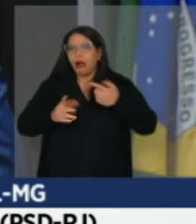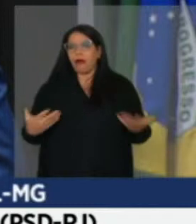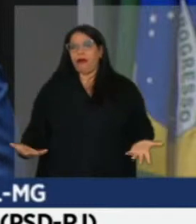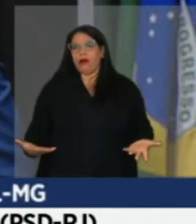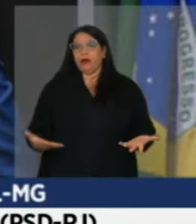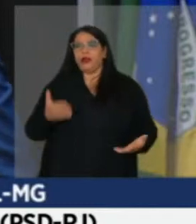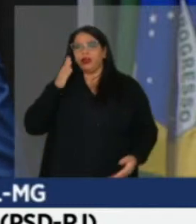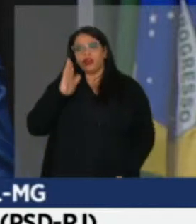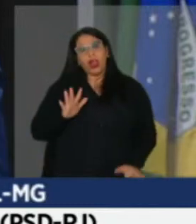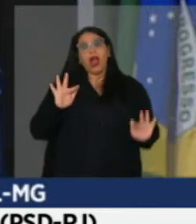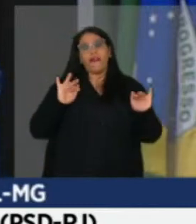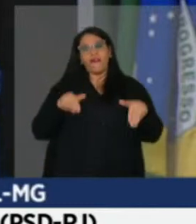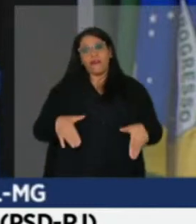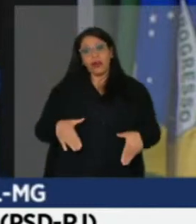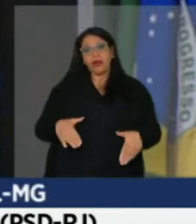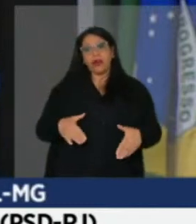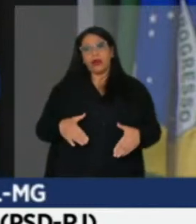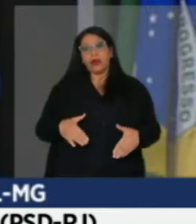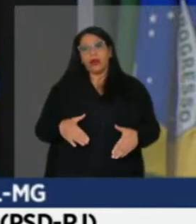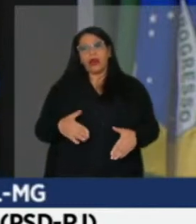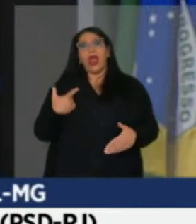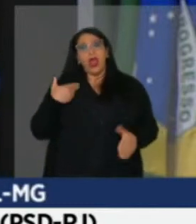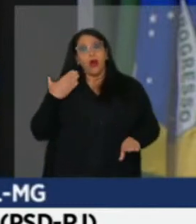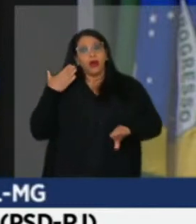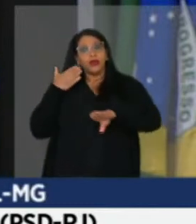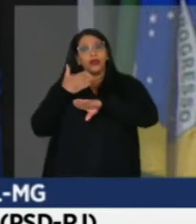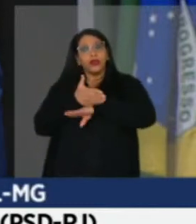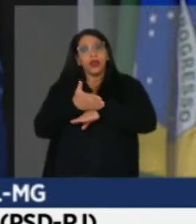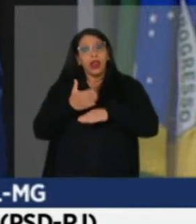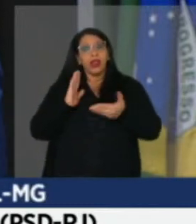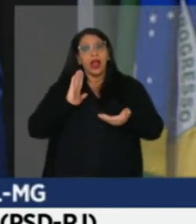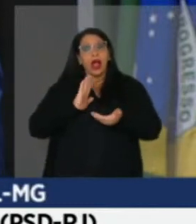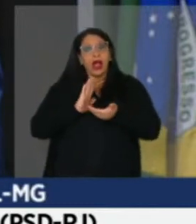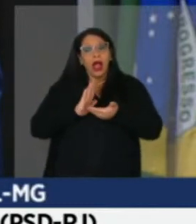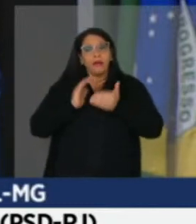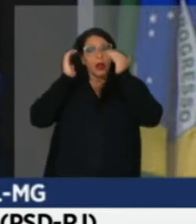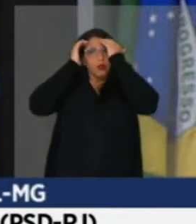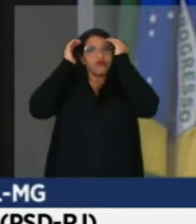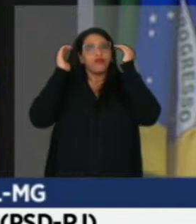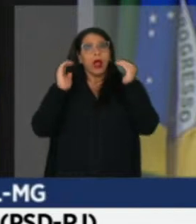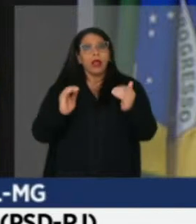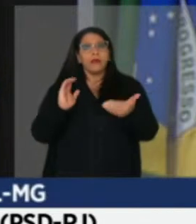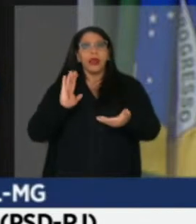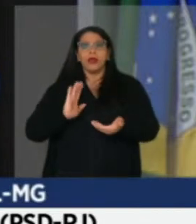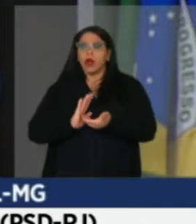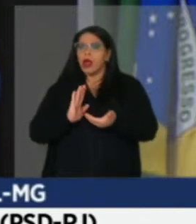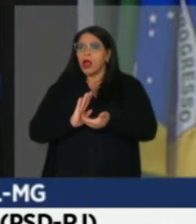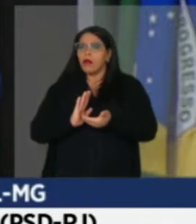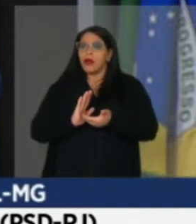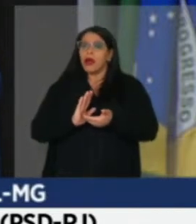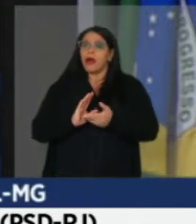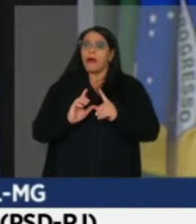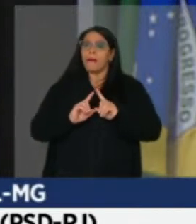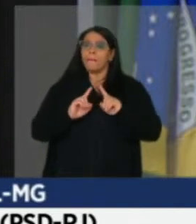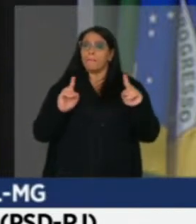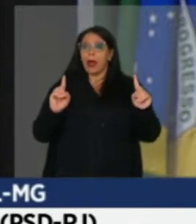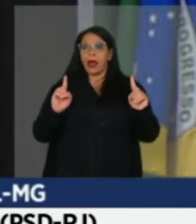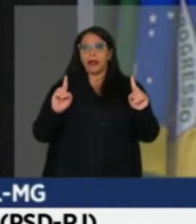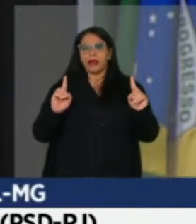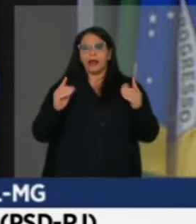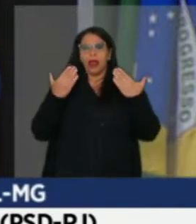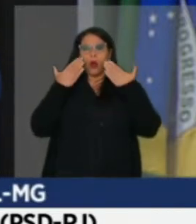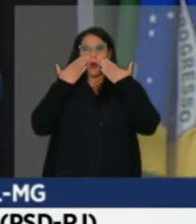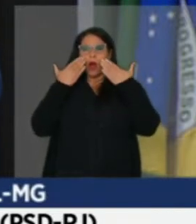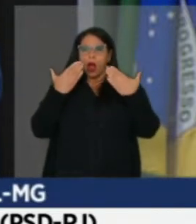já encerrando, eu me dirijo a esta casa com muito respeito. Com isenção, eu apresentei